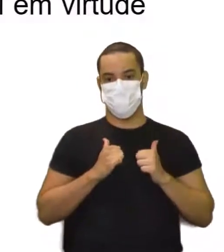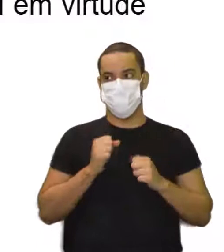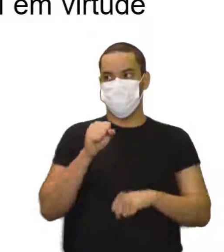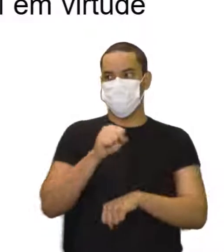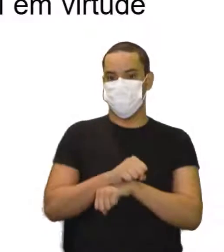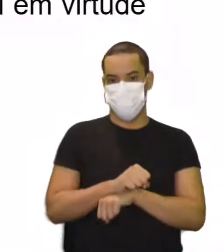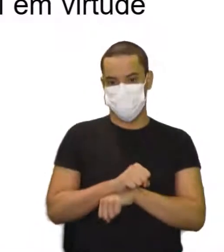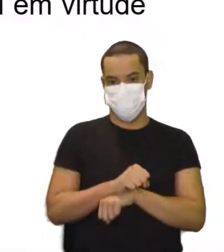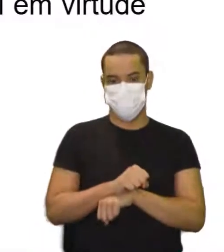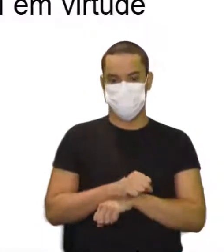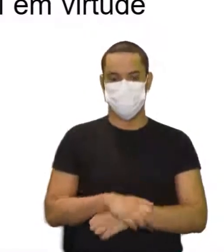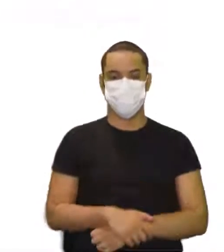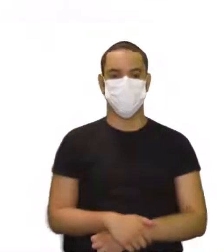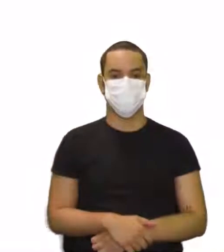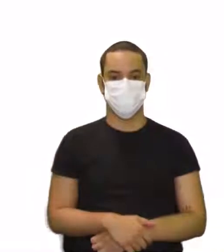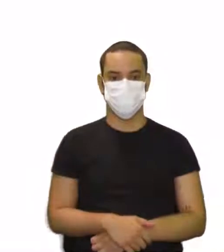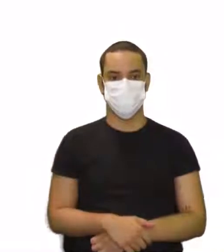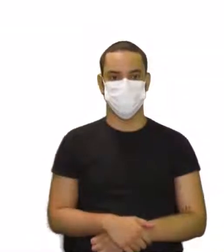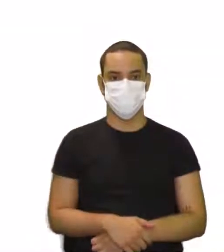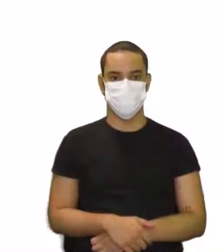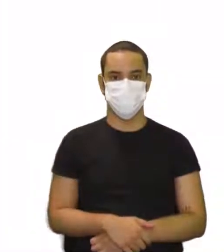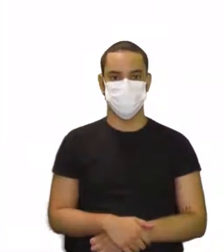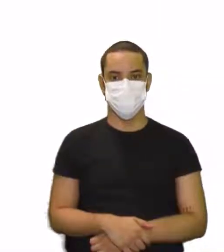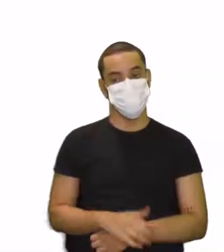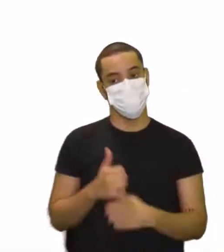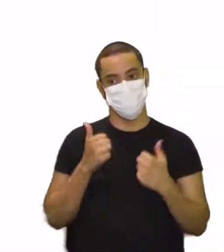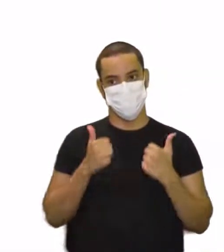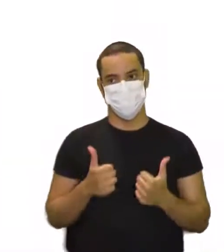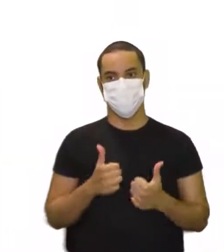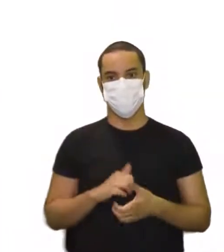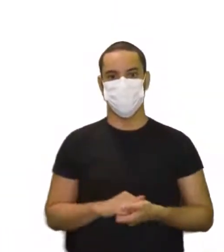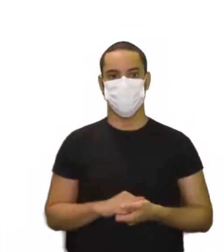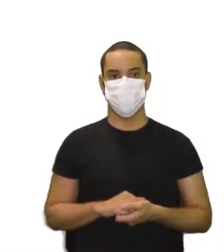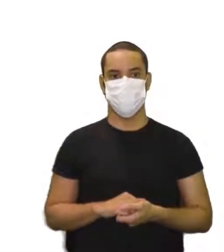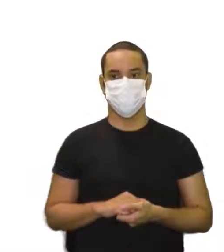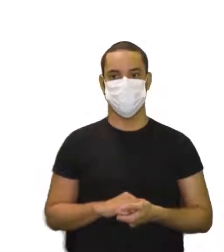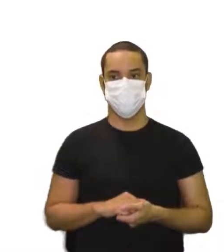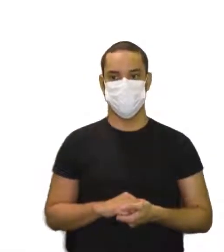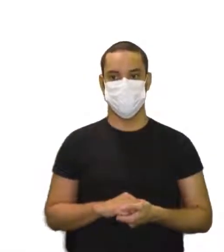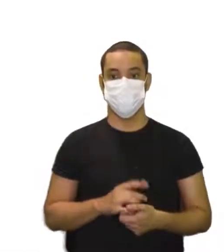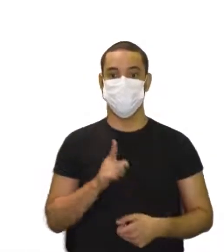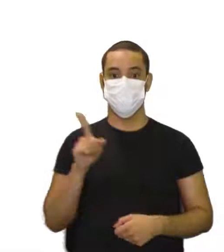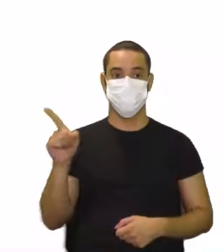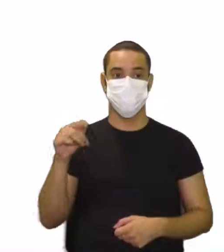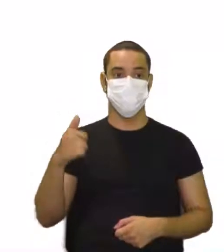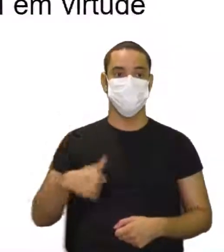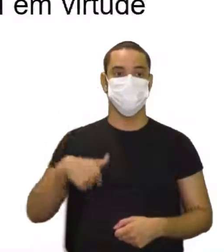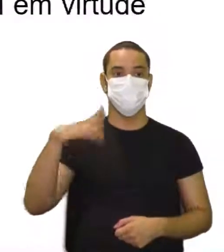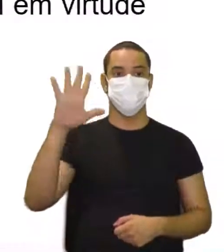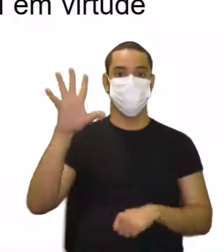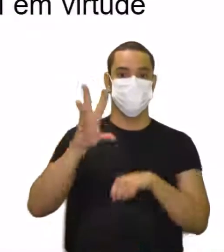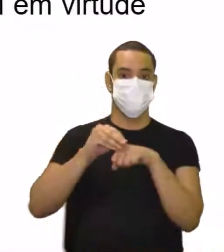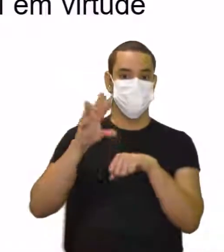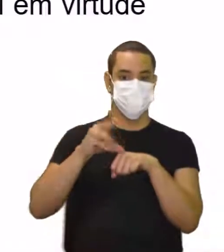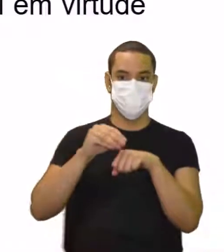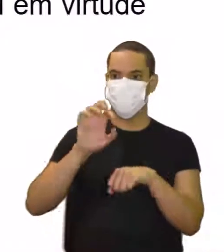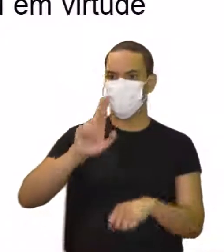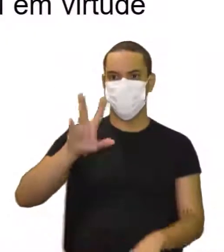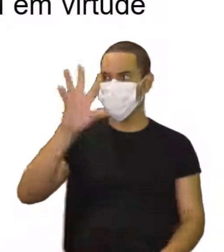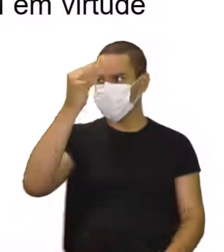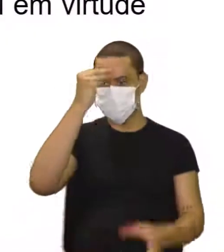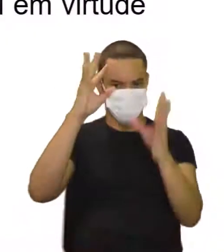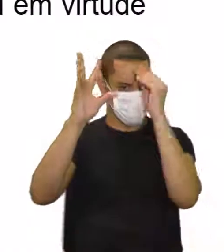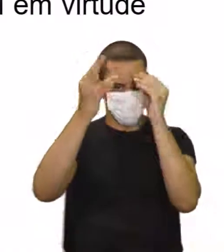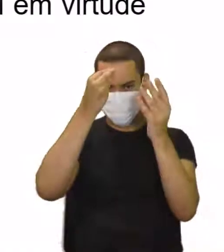ali. Bom, então aí tudo bem, né? Aqui, como eu falei para vocês, é mais questão de conhecer, não é para estar decorando